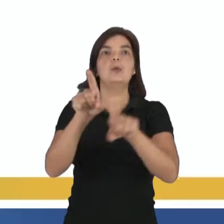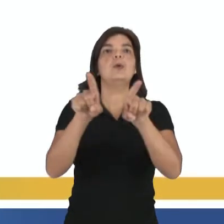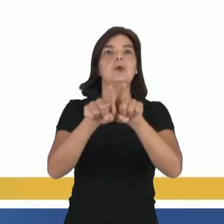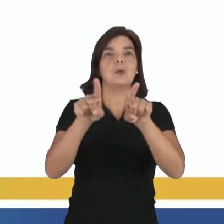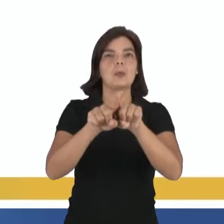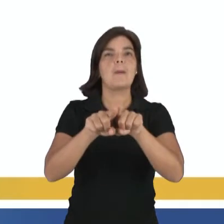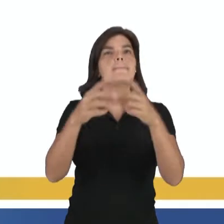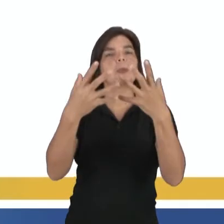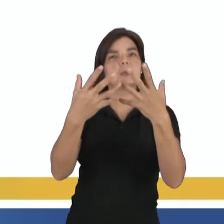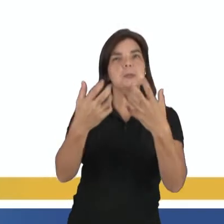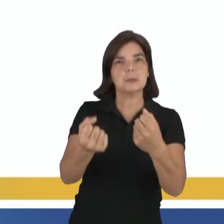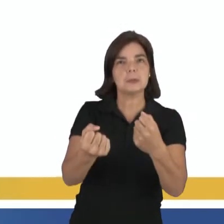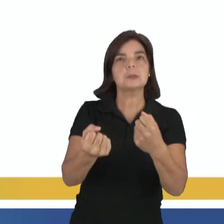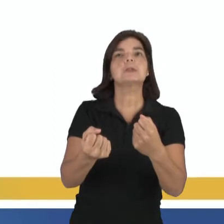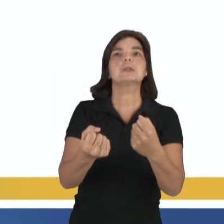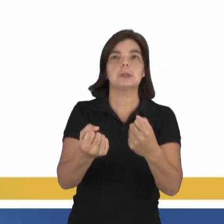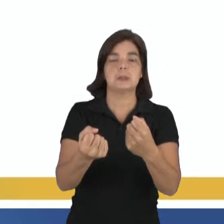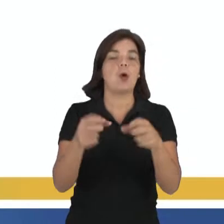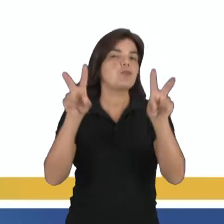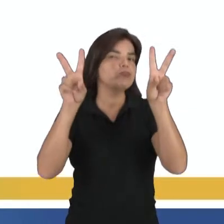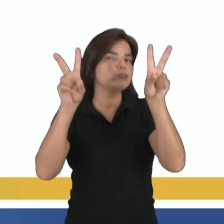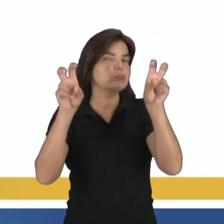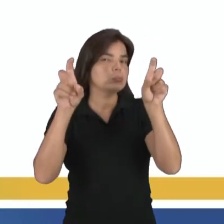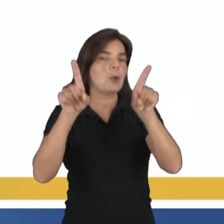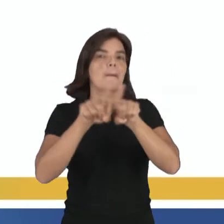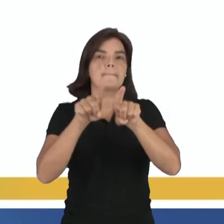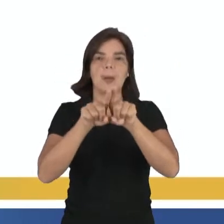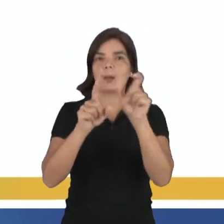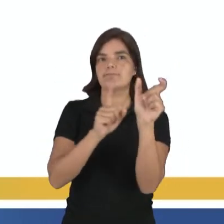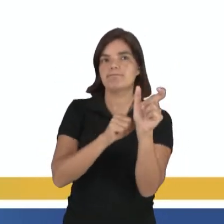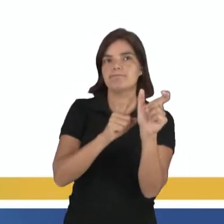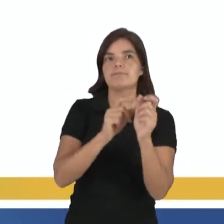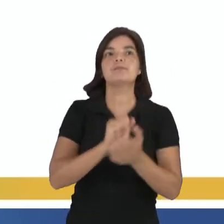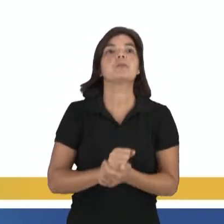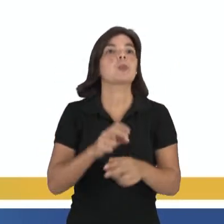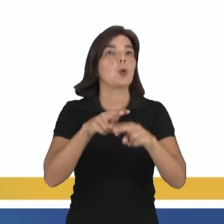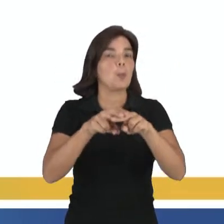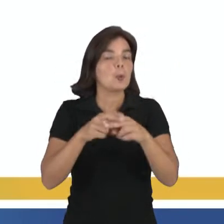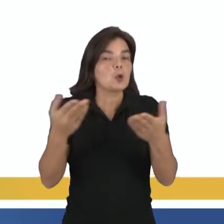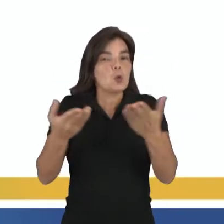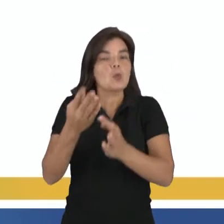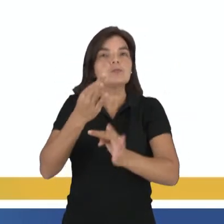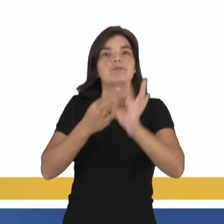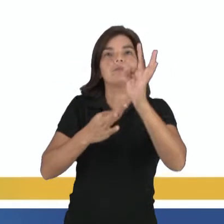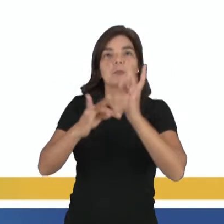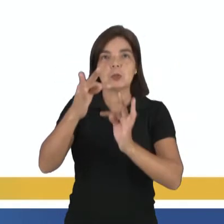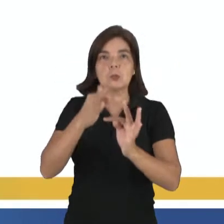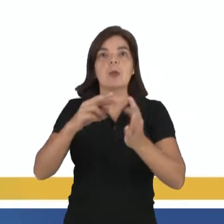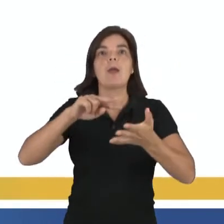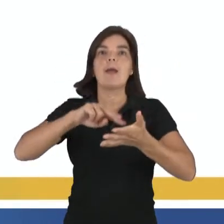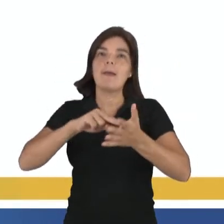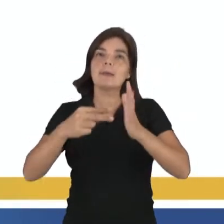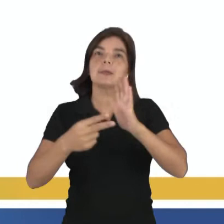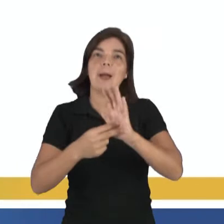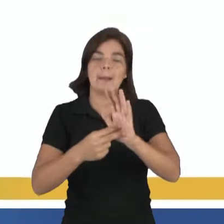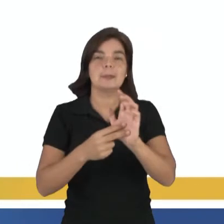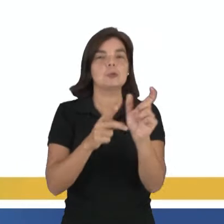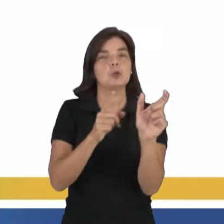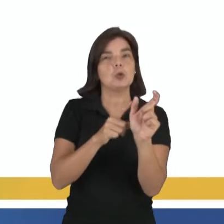mais aceito, percebam as aspas, para o termo. É por isso que hoje tecnologia é sinônimo